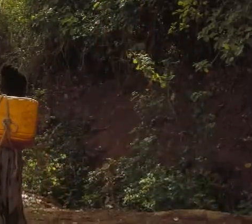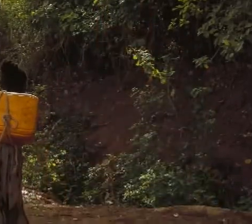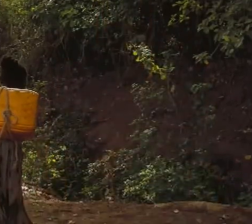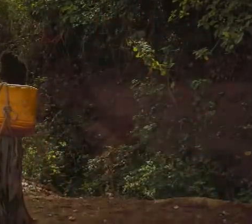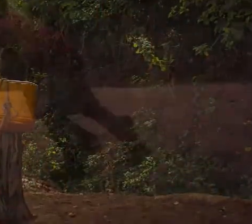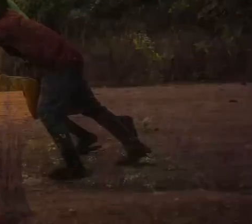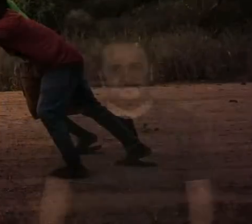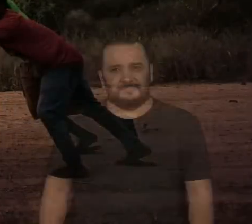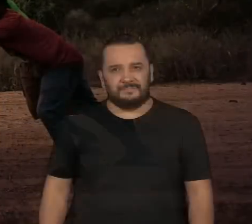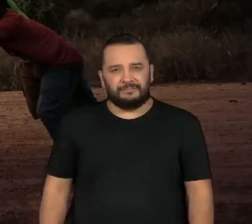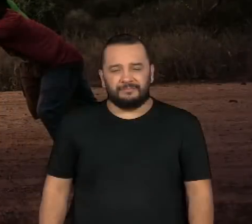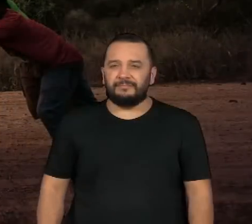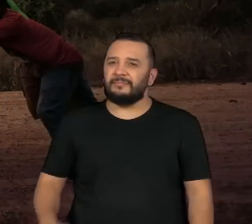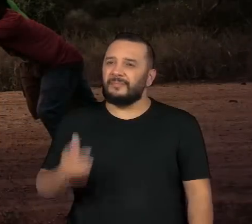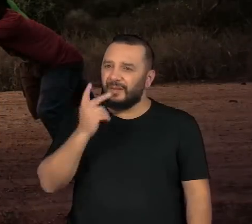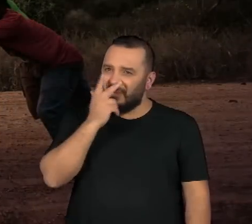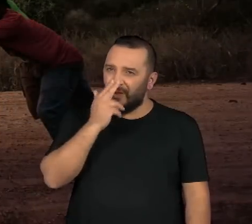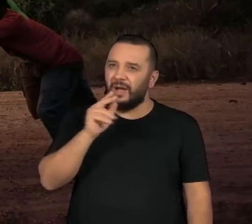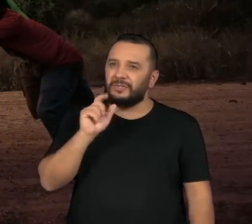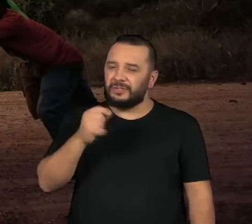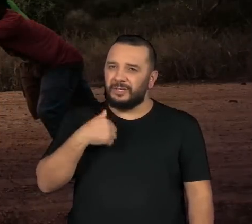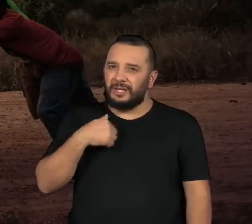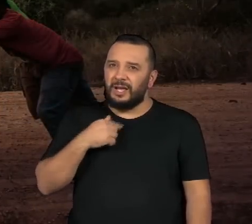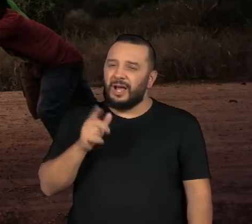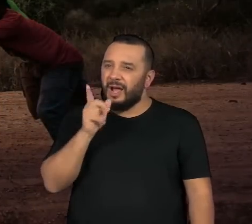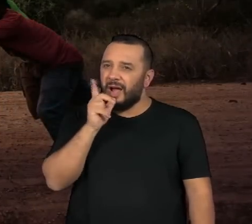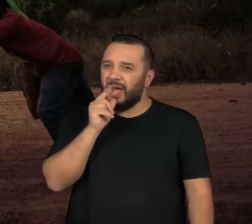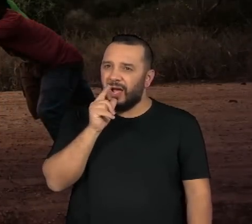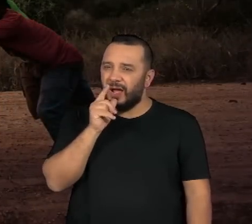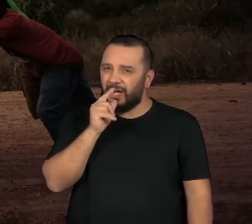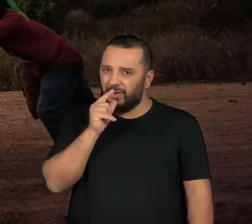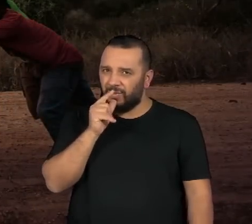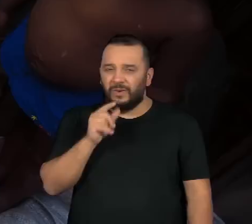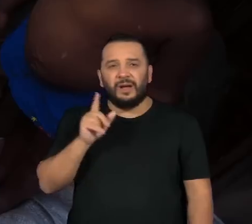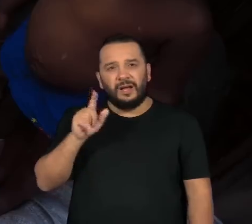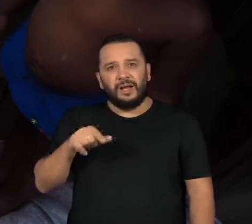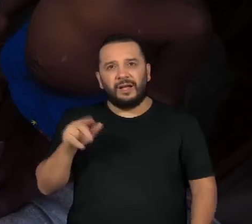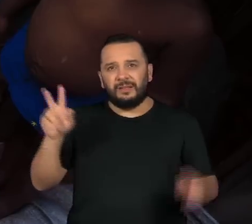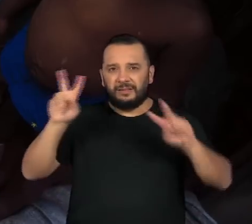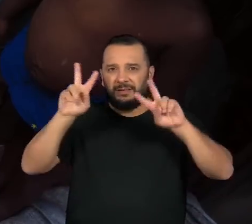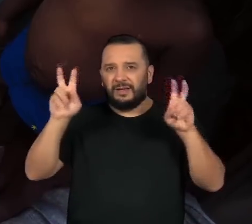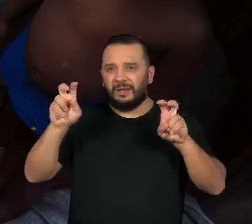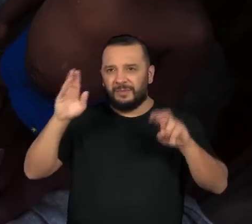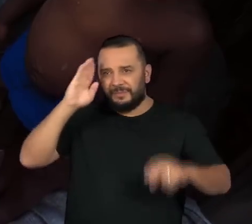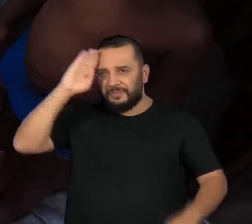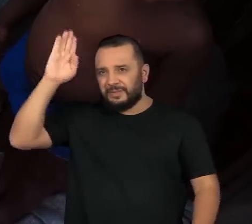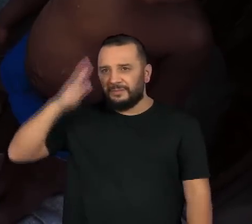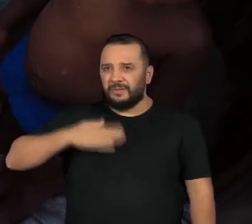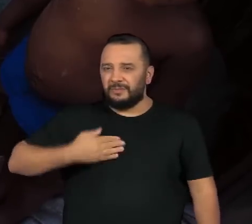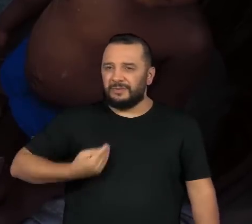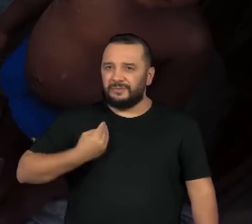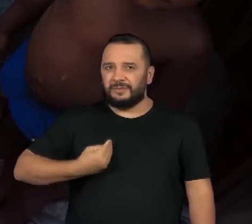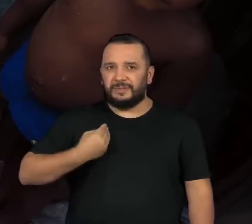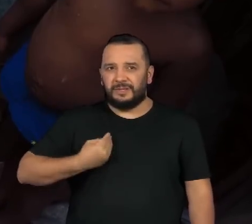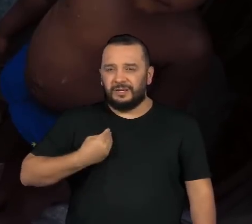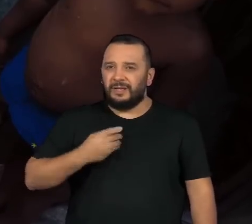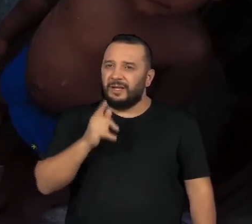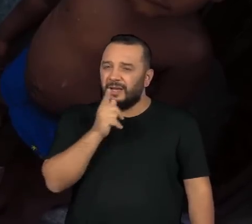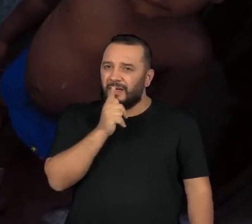Eu acho que a água se transformou naturalmente no tema da minha vida. E eu penso na água como uma